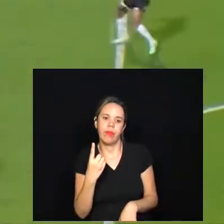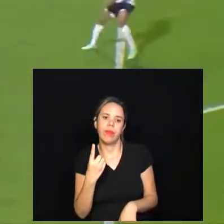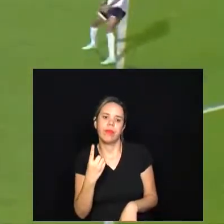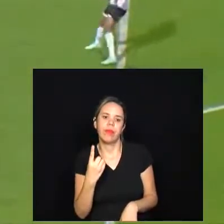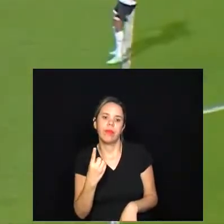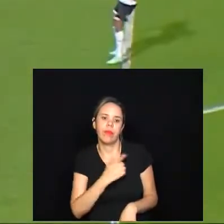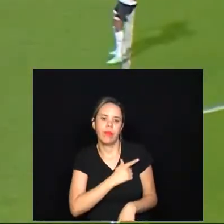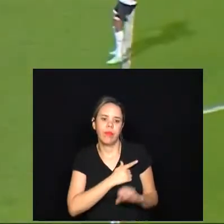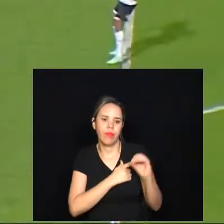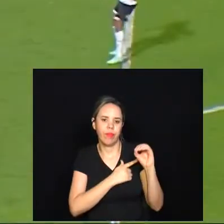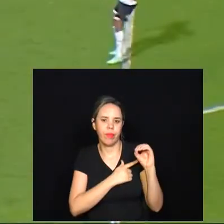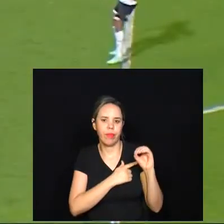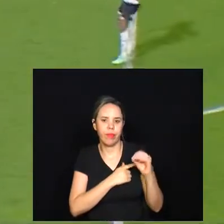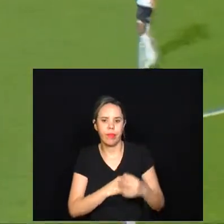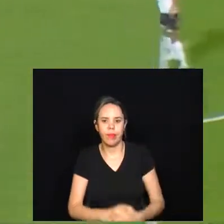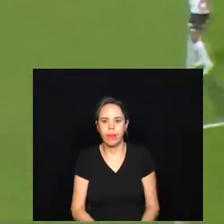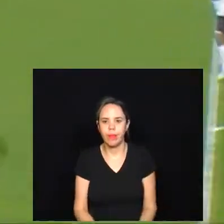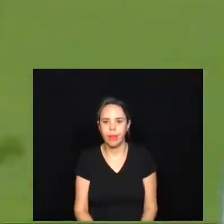Guarani 0.